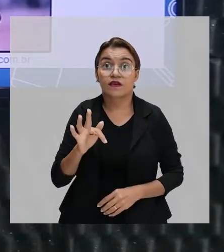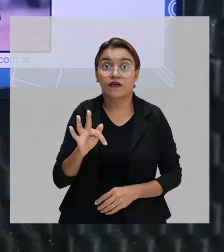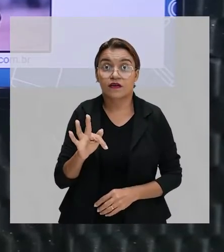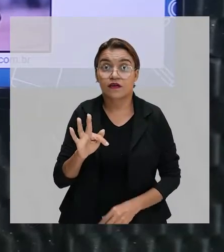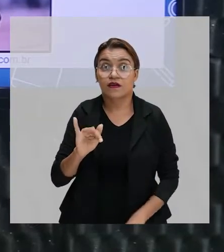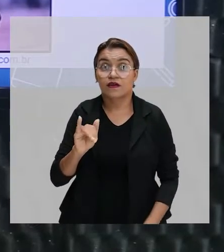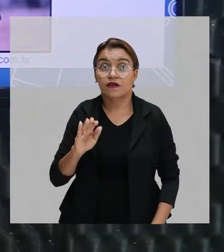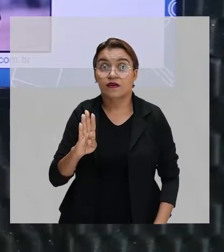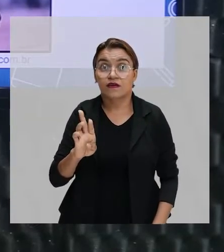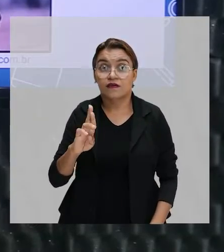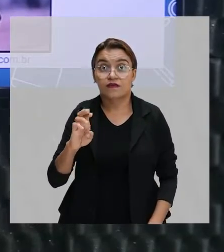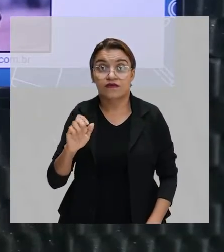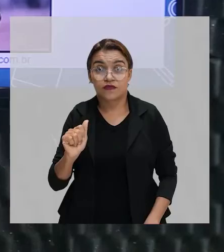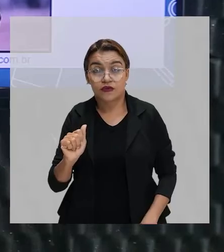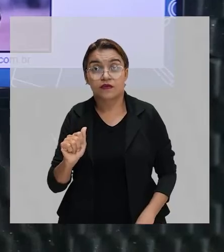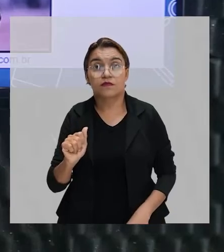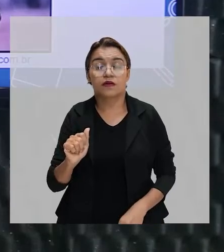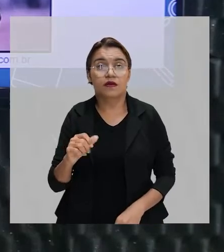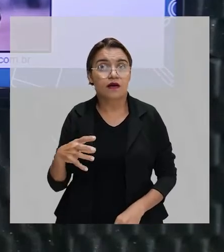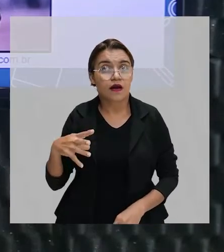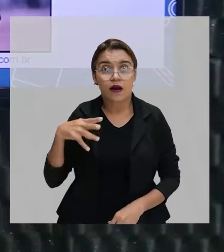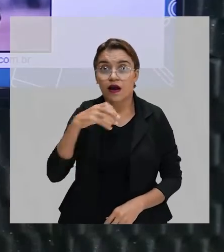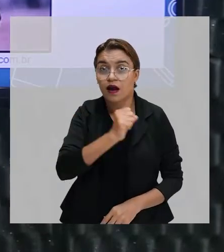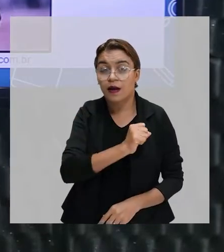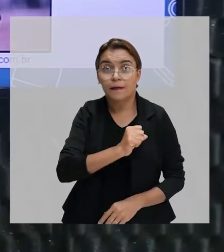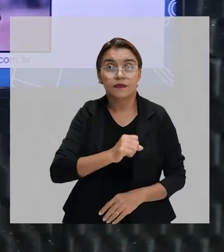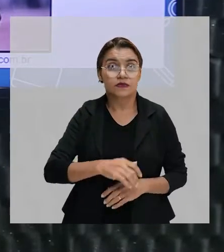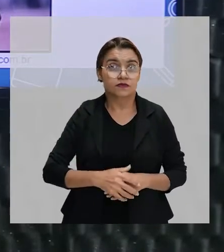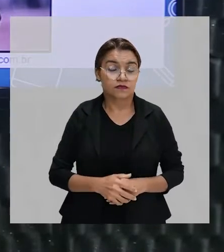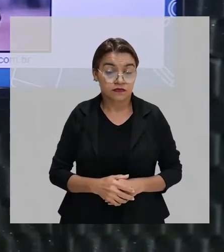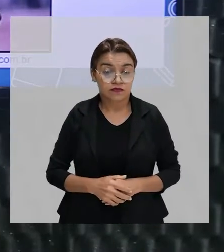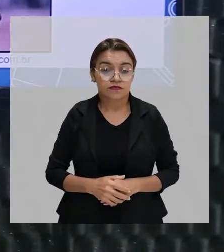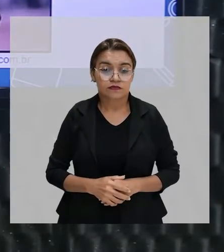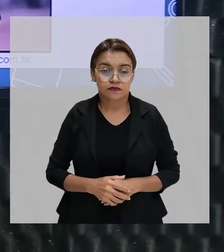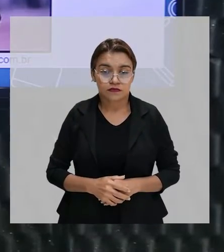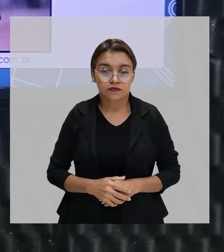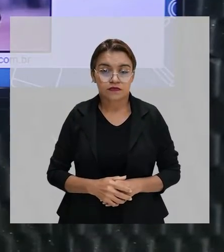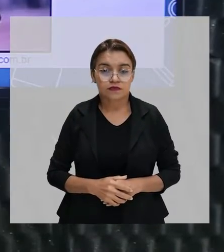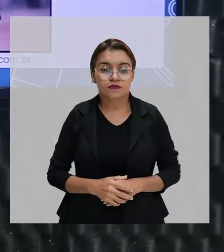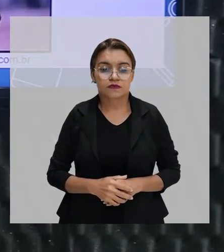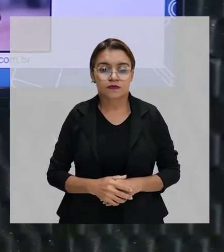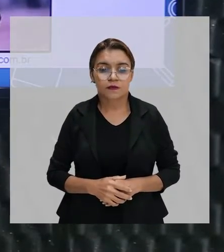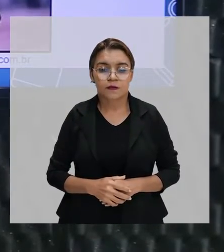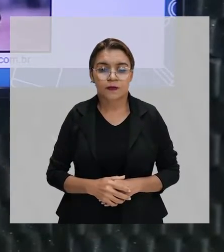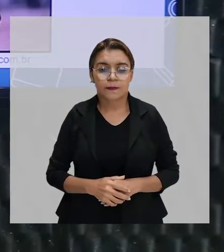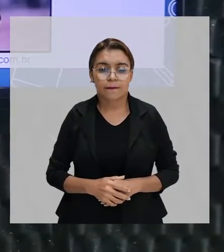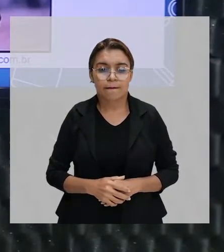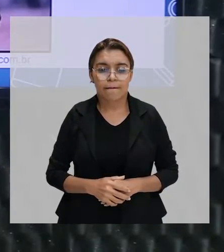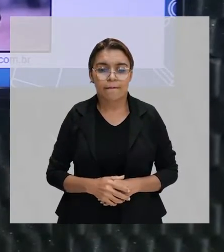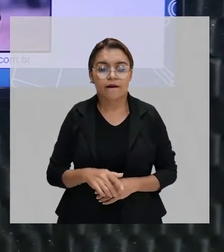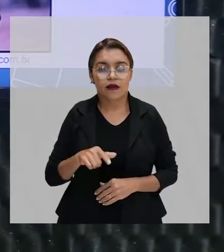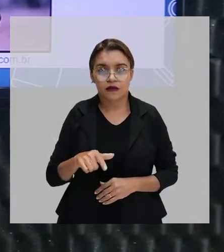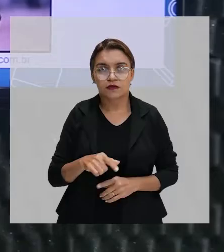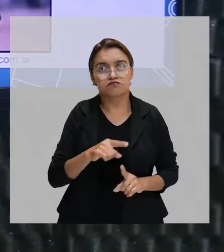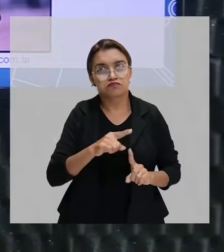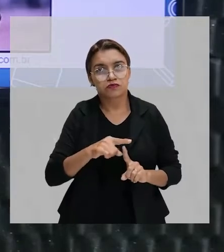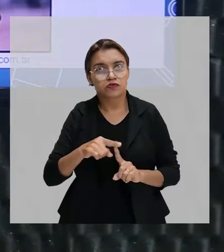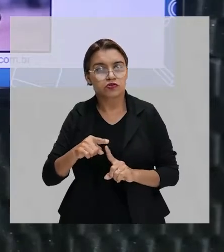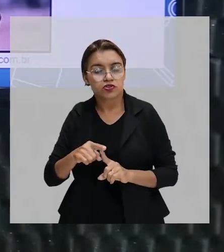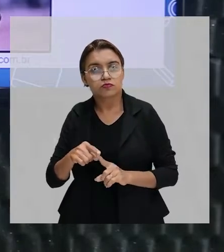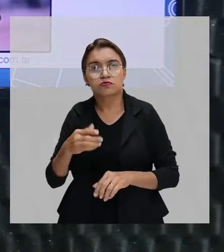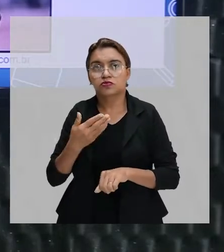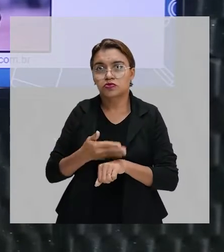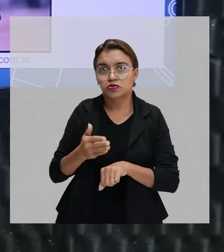brancas que são fibras de contração rápida Então são atletas que são propícios para esse tipo de prática